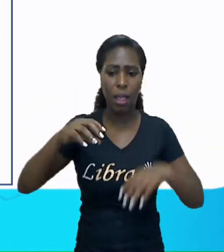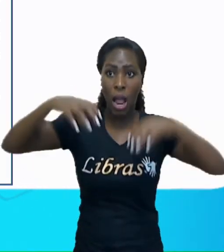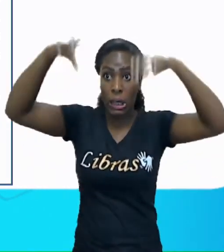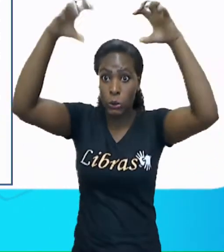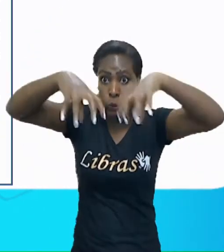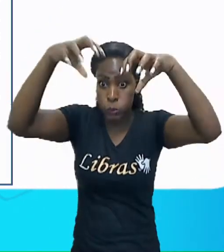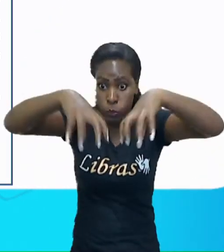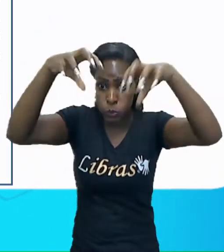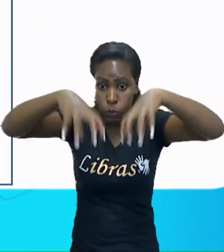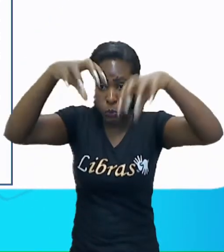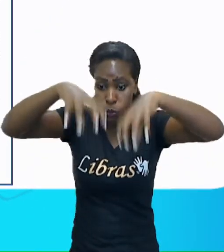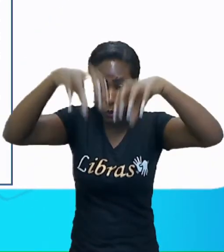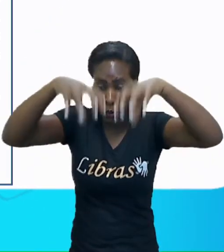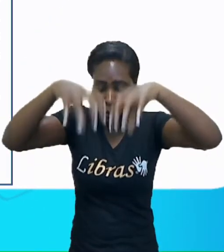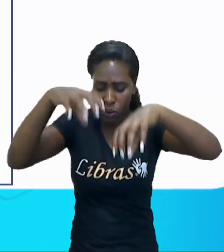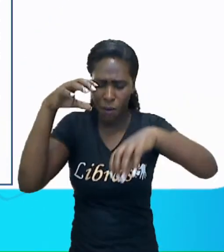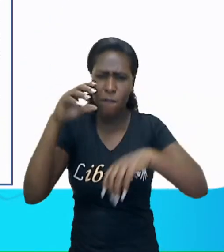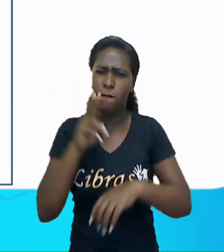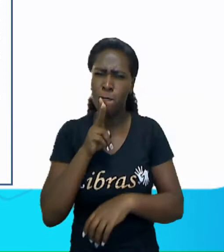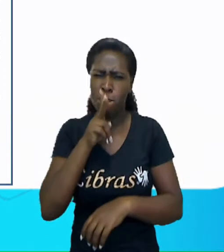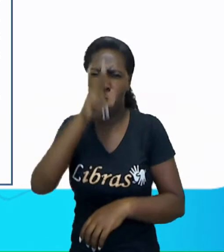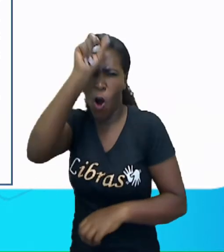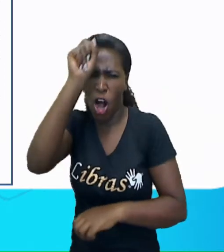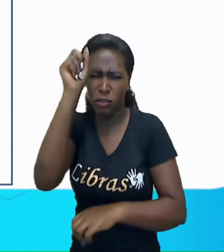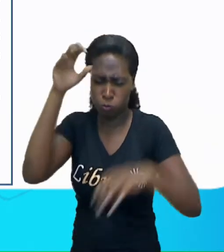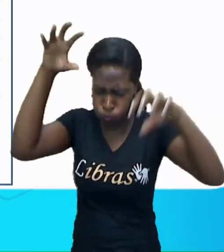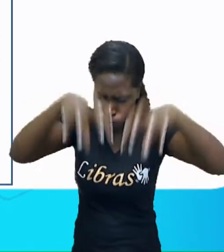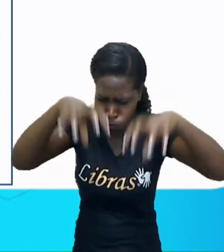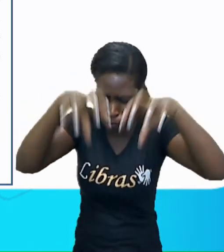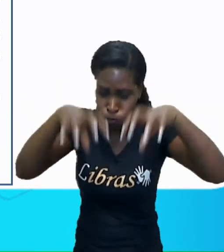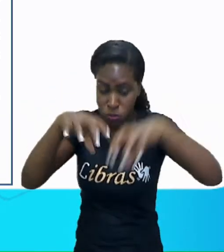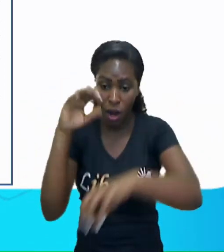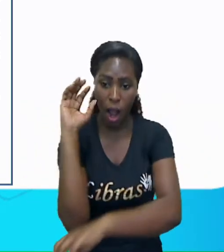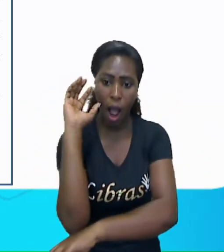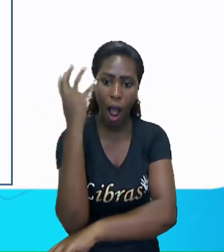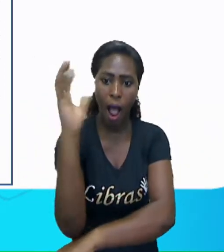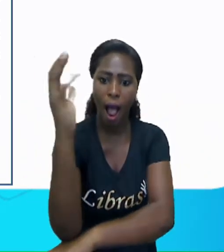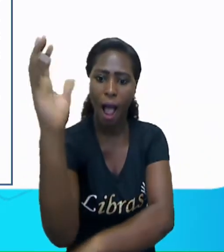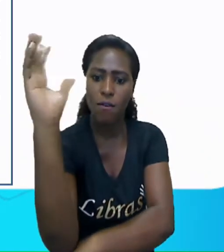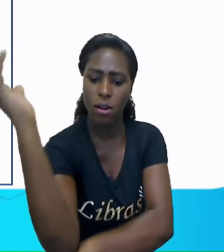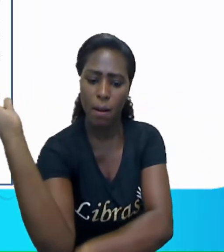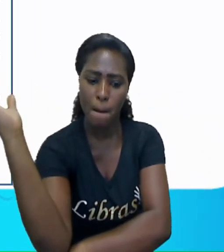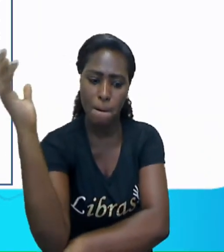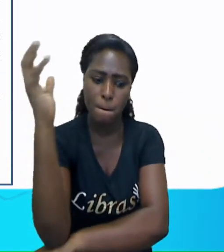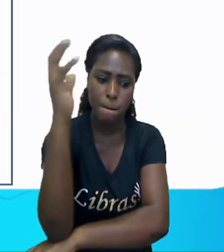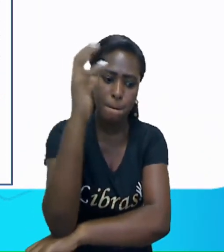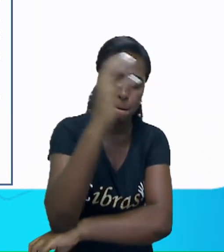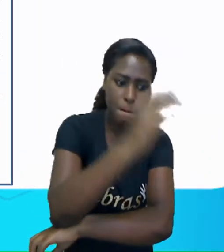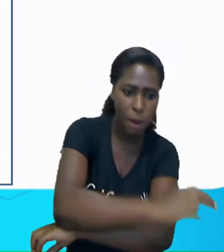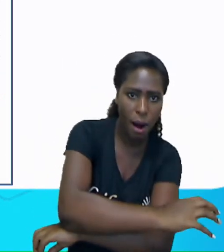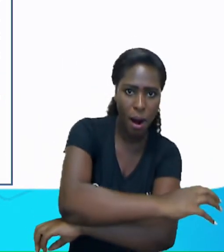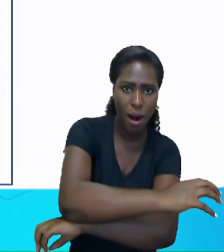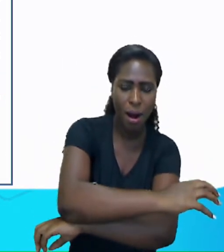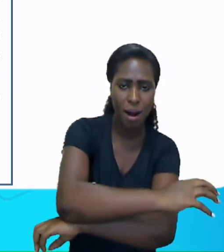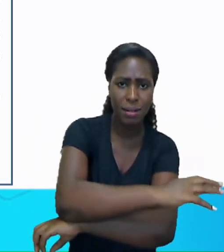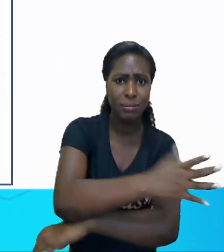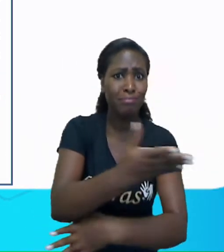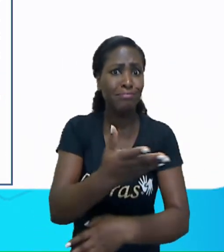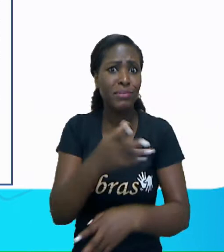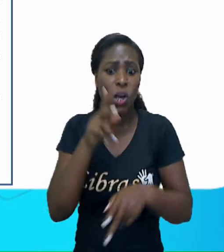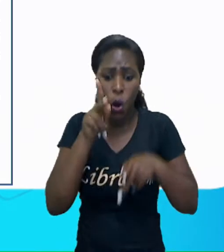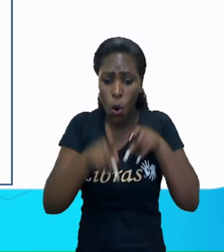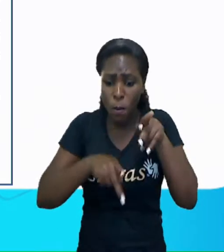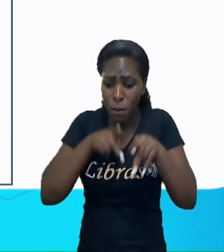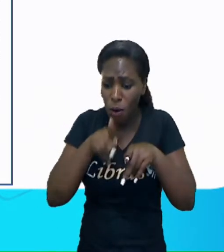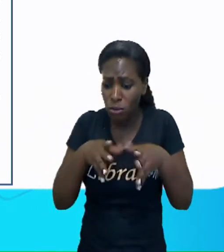As árvores estão atrapalhando as passagens dos pedestres. Eles estão com dificuldade de